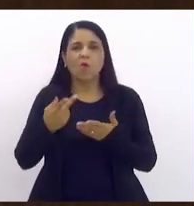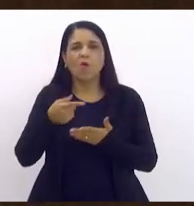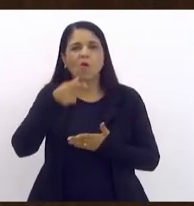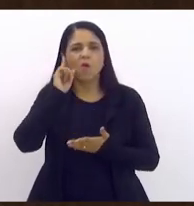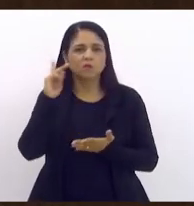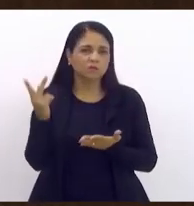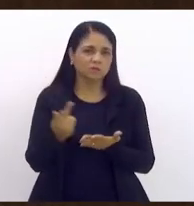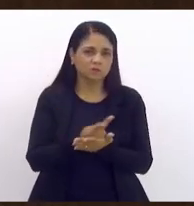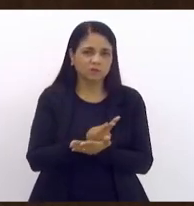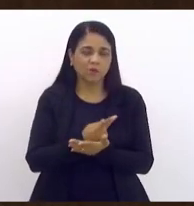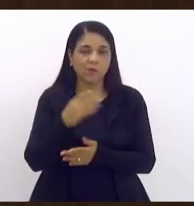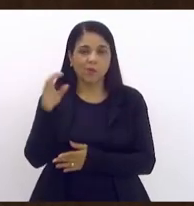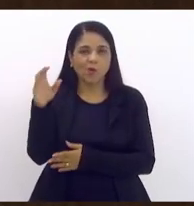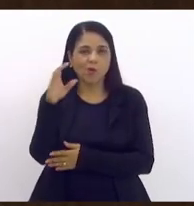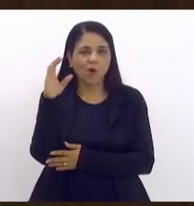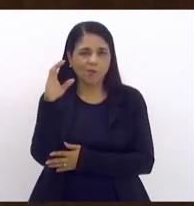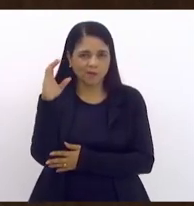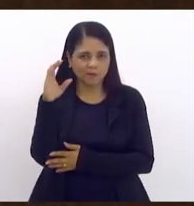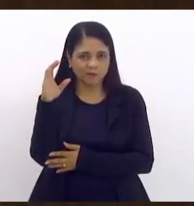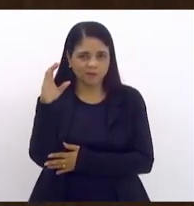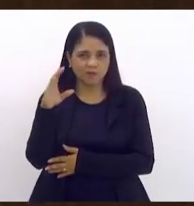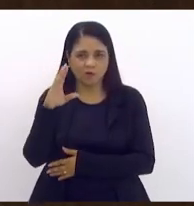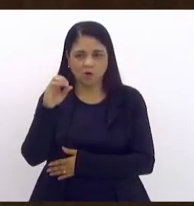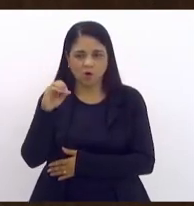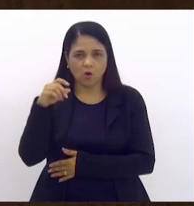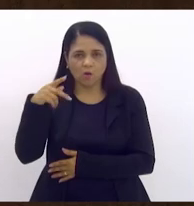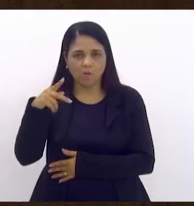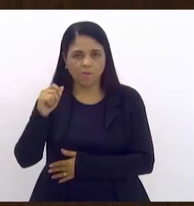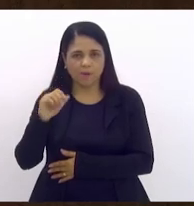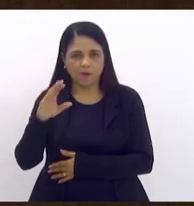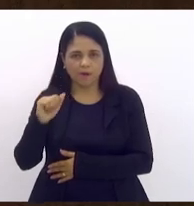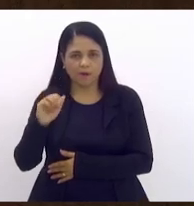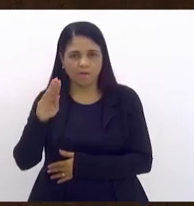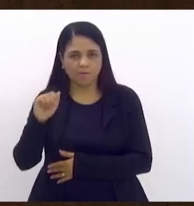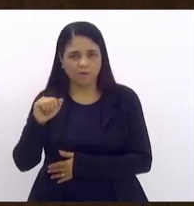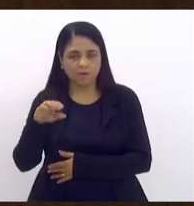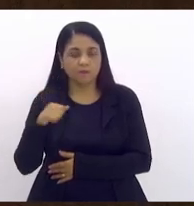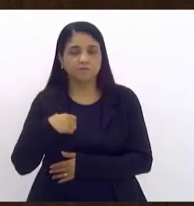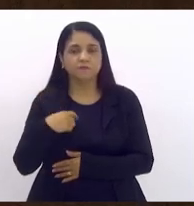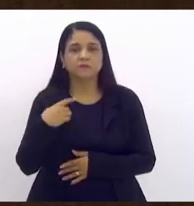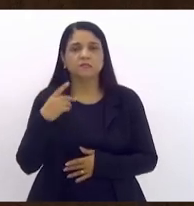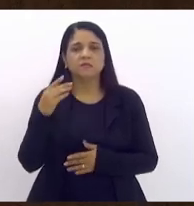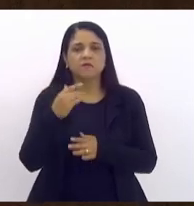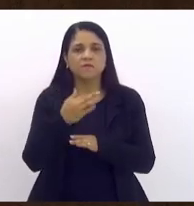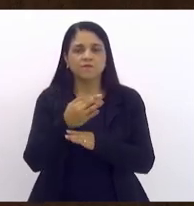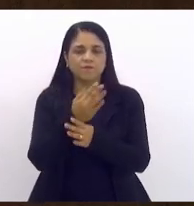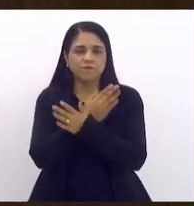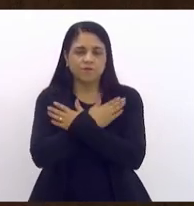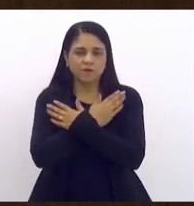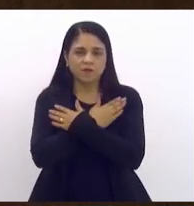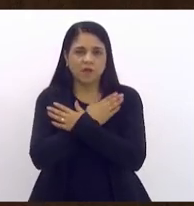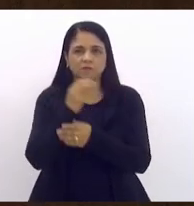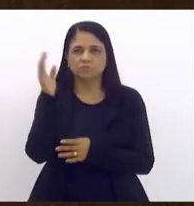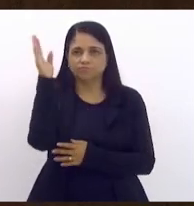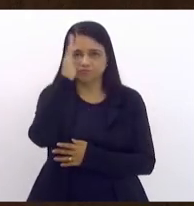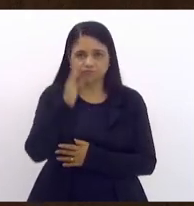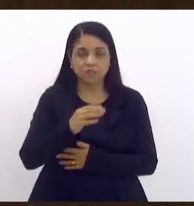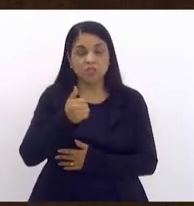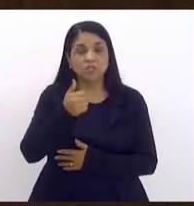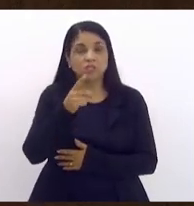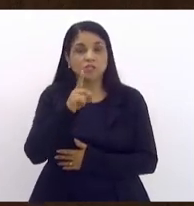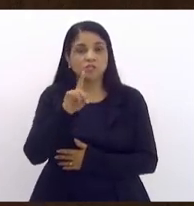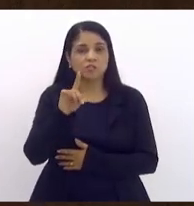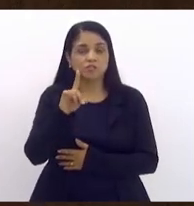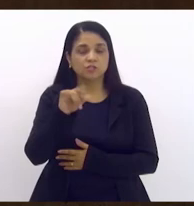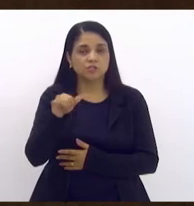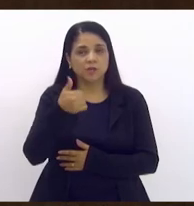ontem em Copacabana. Ontem, um feriado nacional, dia 15 de novembro, a proclamação da